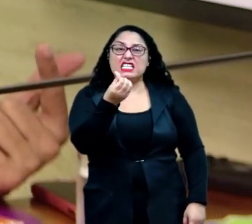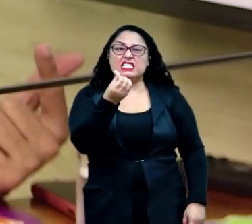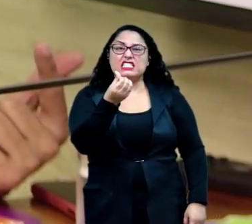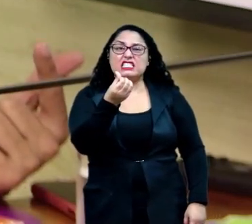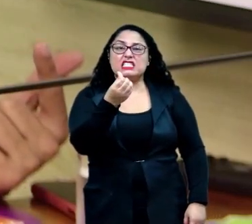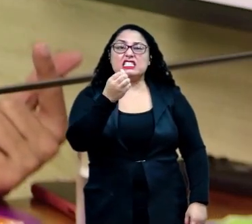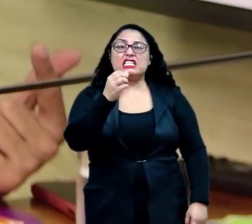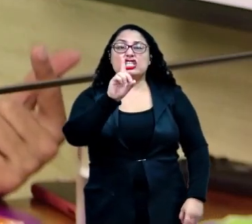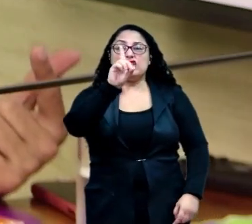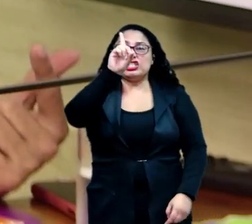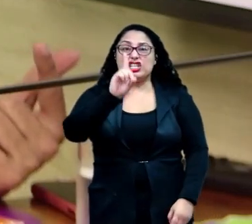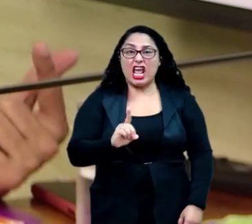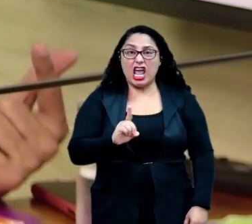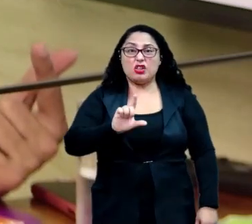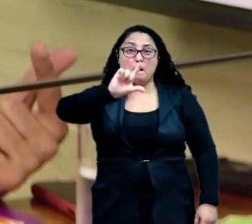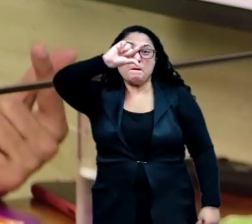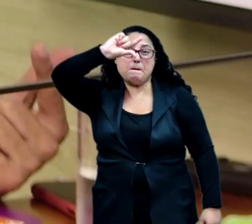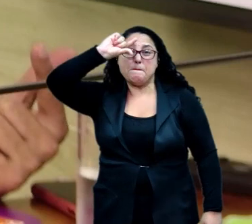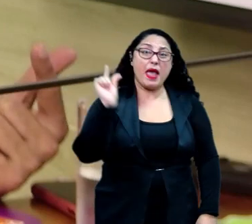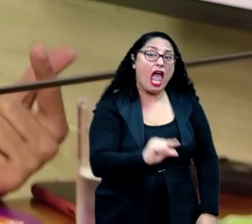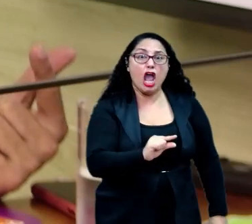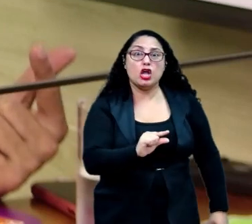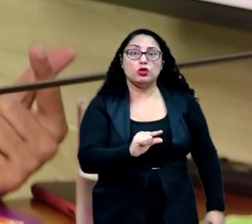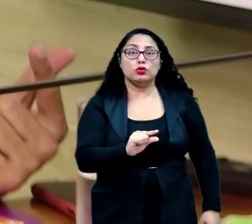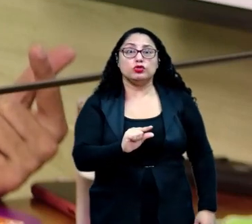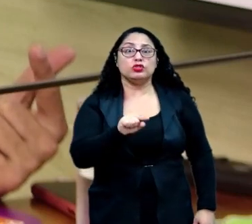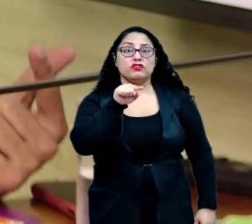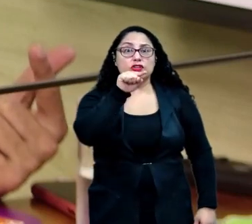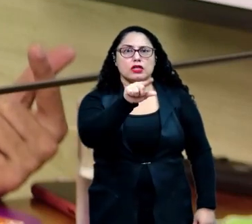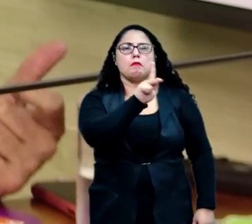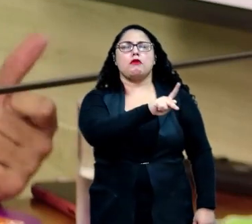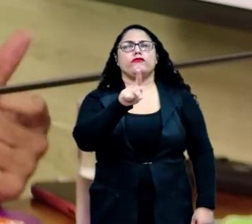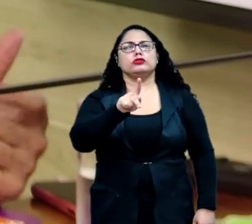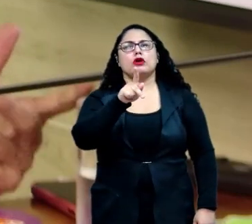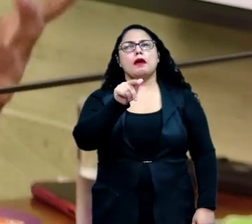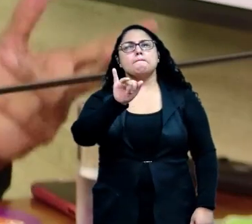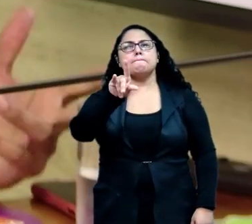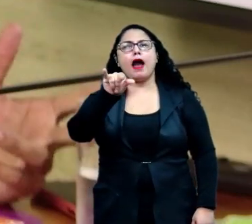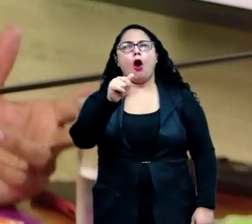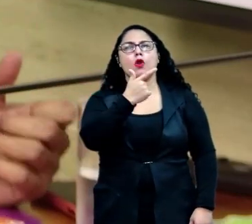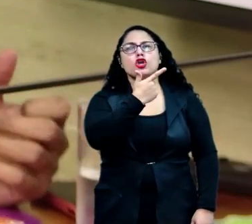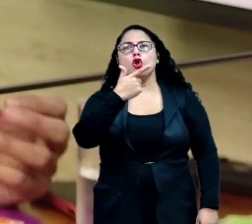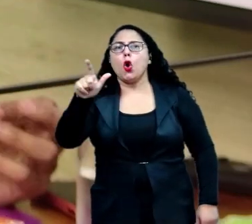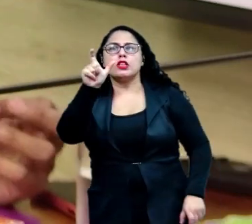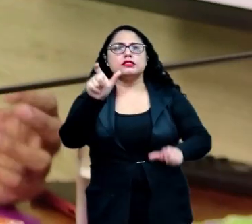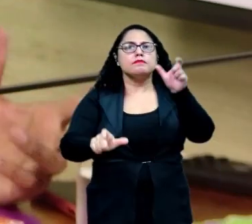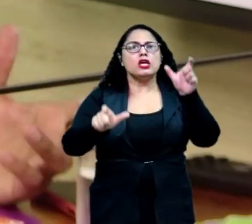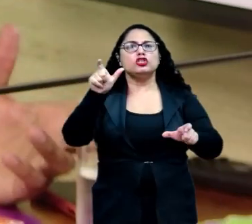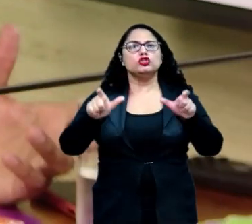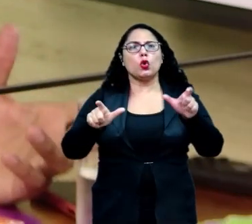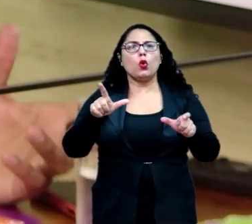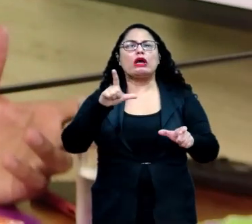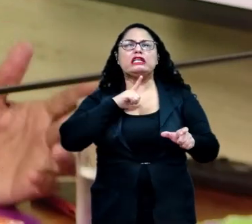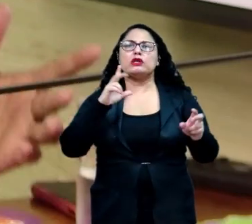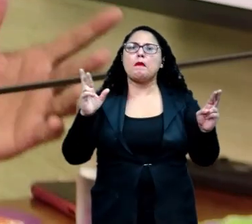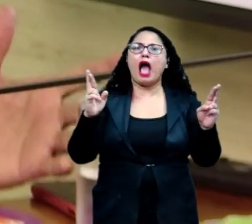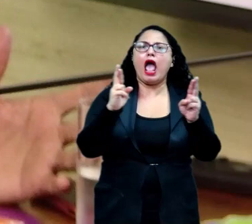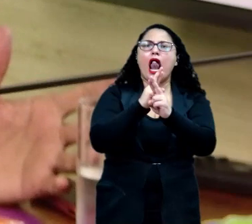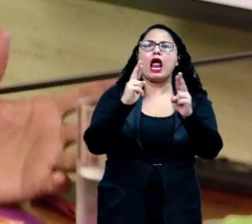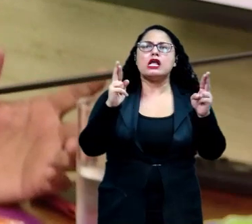36 direitos civis a menos do que você, professora Paula. Do que outras pessoas que detinham uma